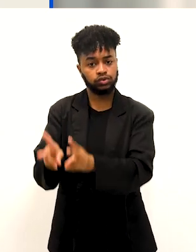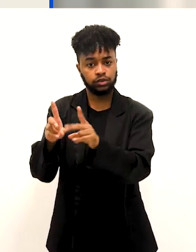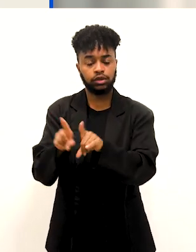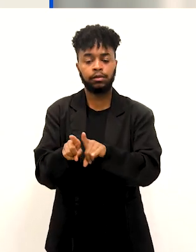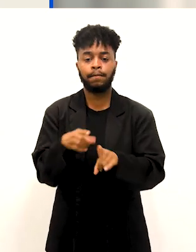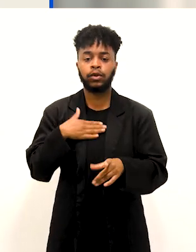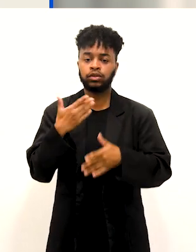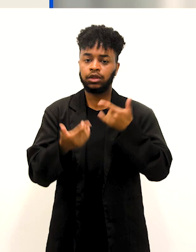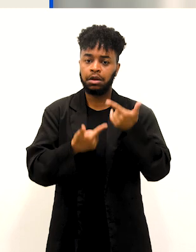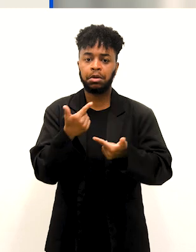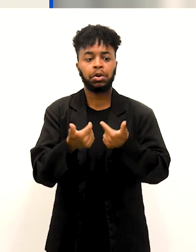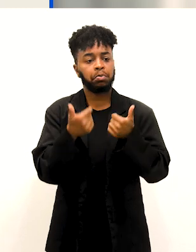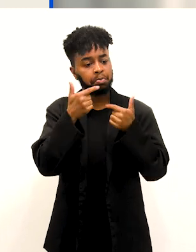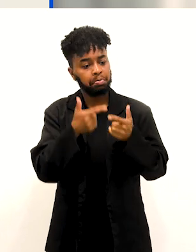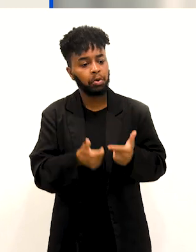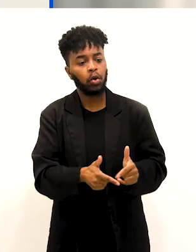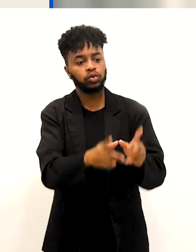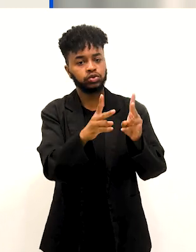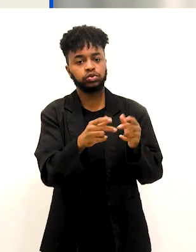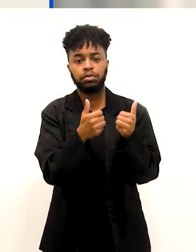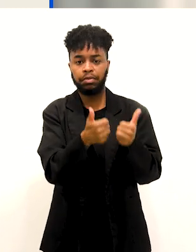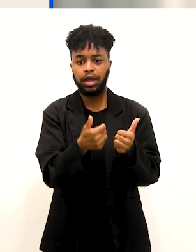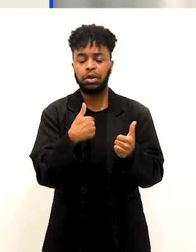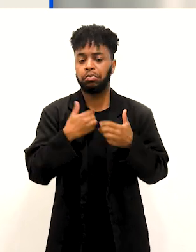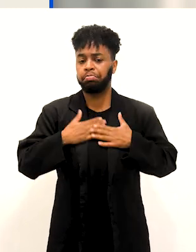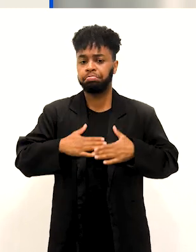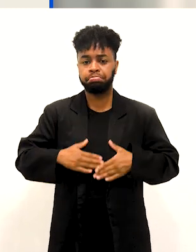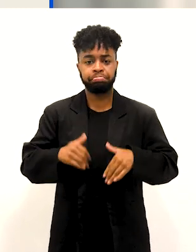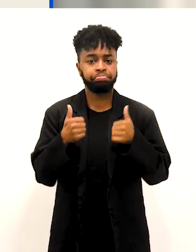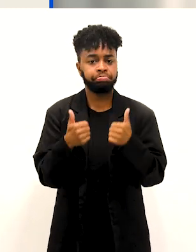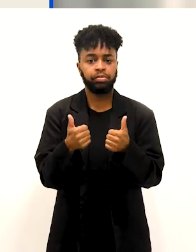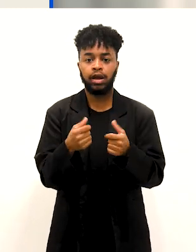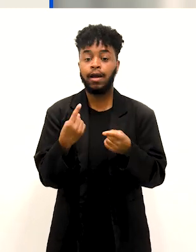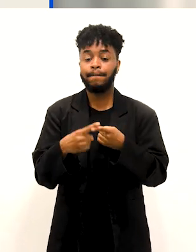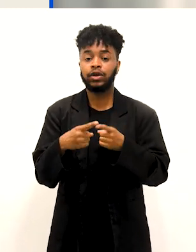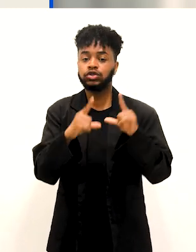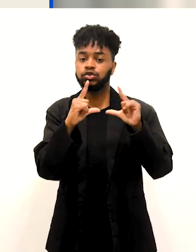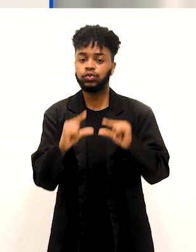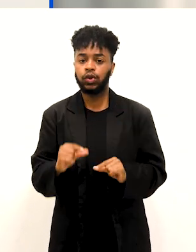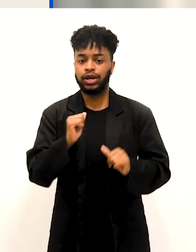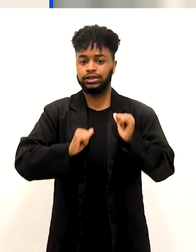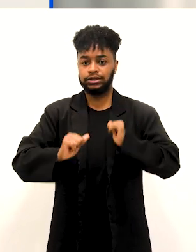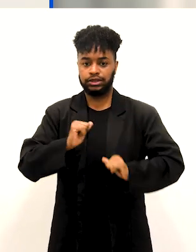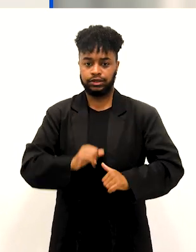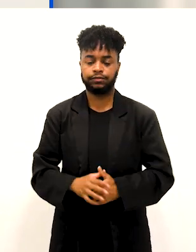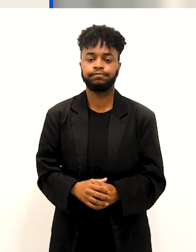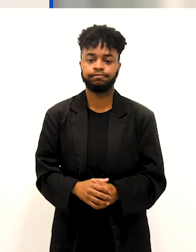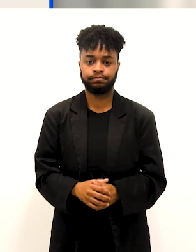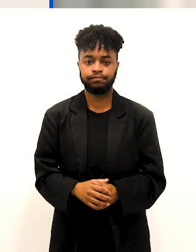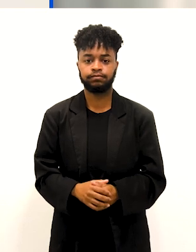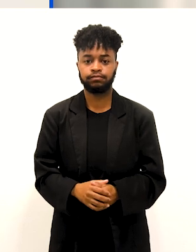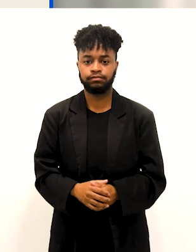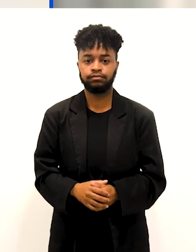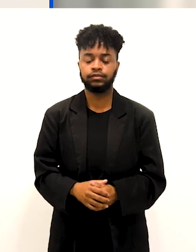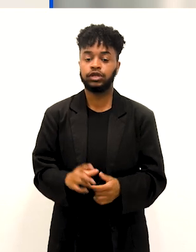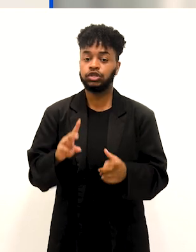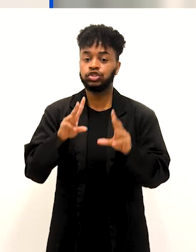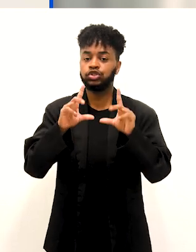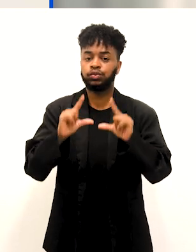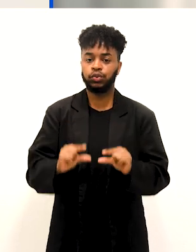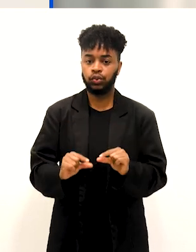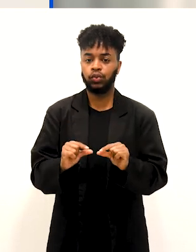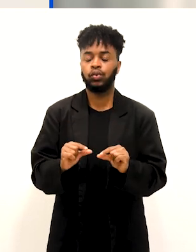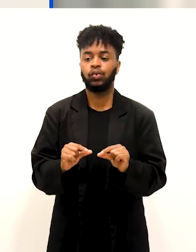meu trabalho continua rendendo meus frutos e eu continuo sereno. Acho que a redução da ansiedade, a redução desse